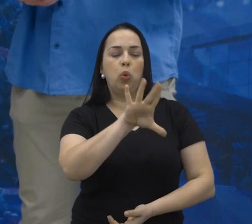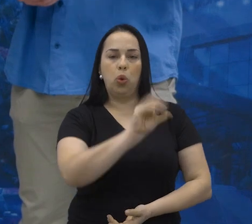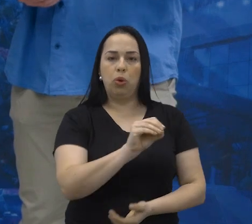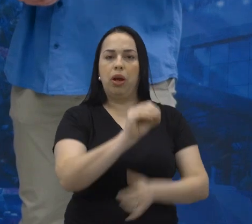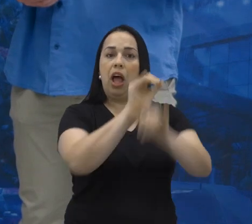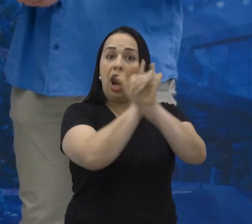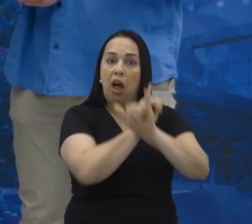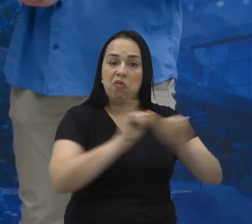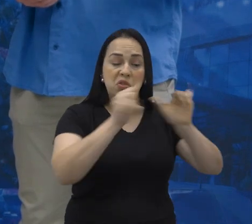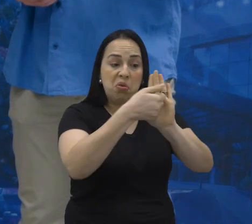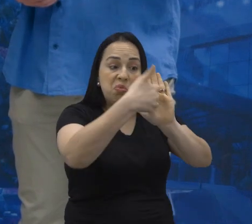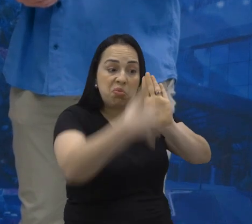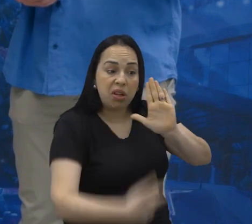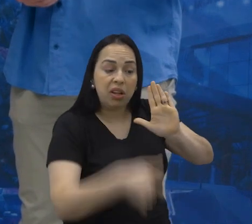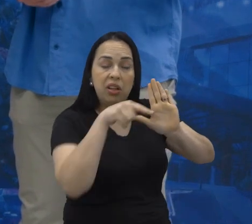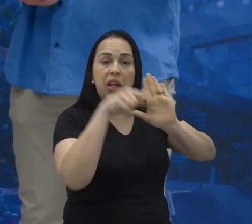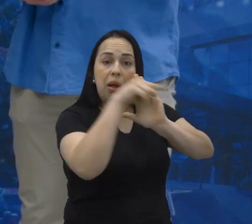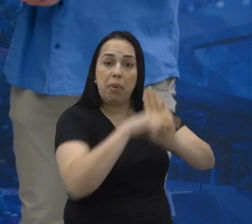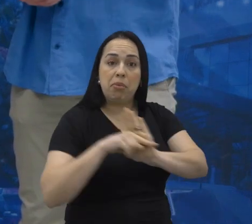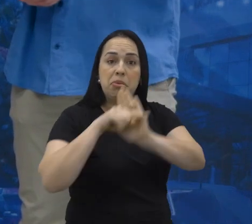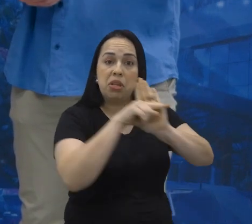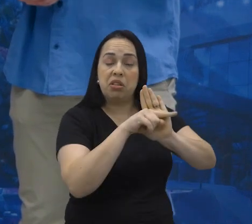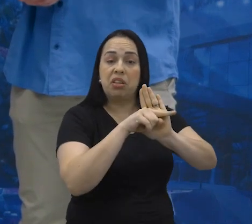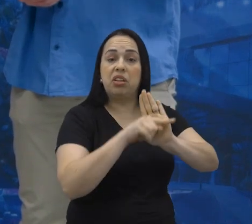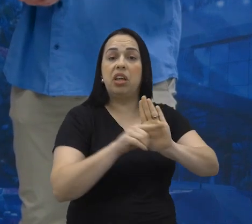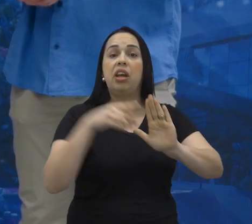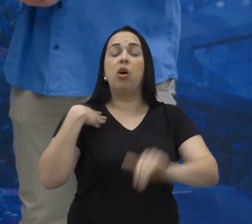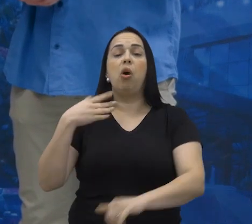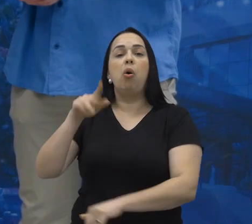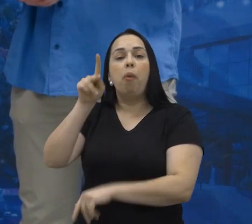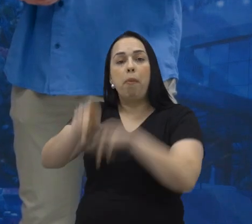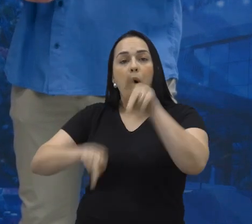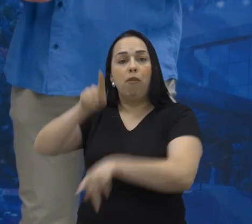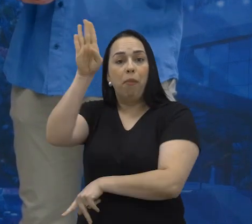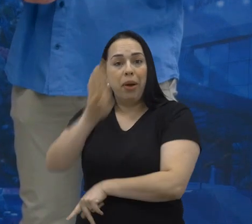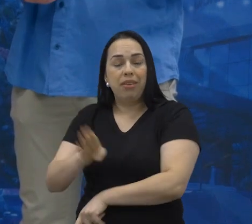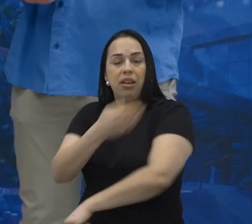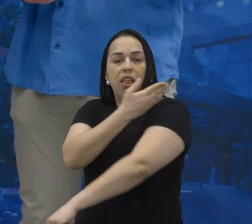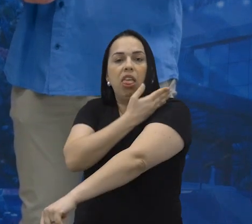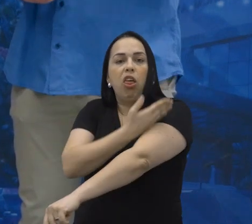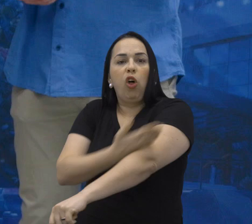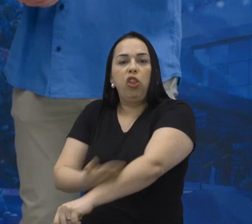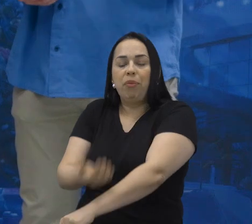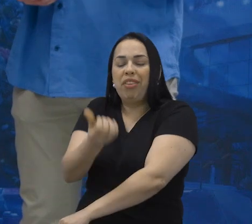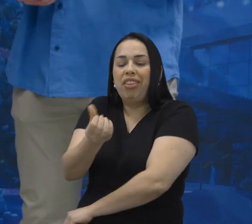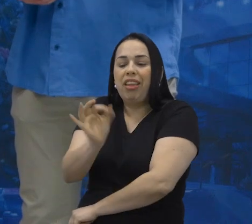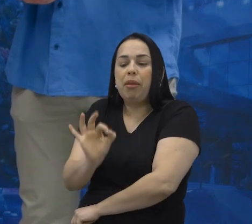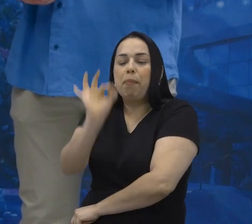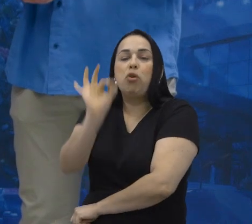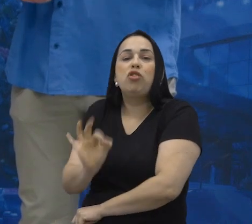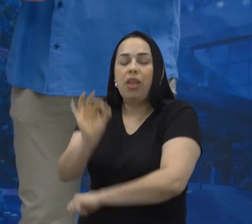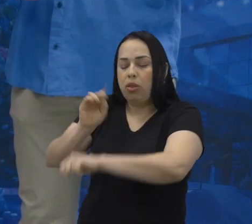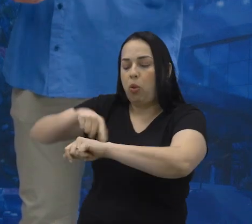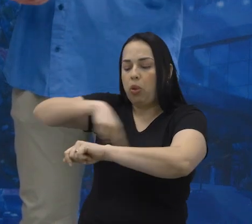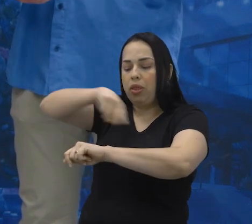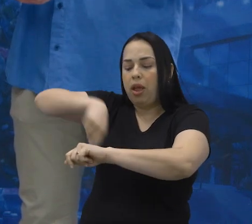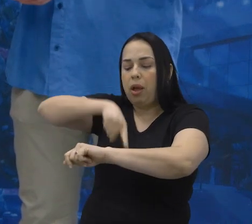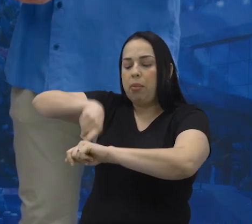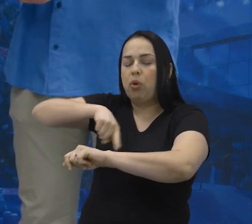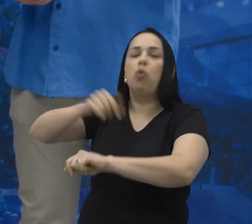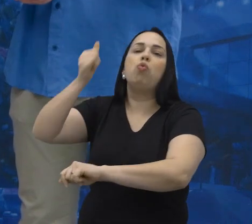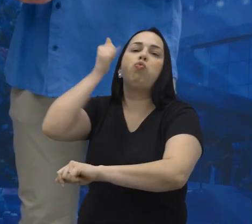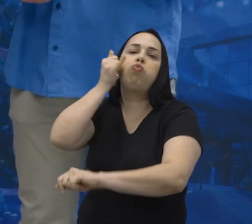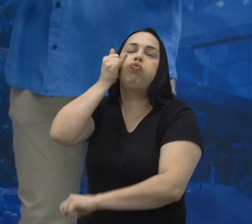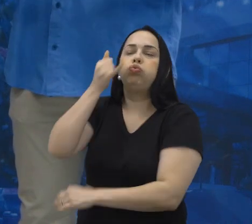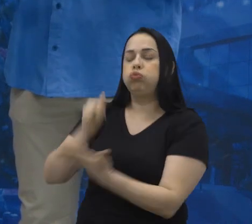brasileiros têm o costume de permanecer 60% do tempo que estão acordados conectados. E claro, a